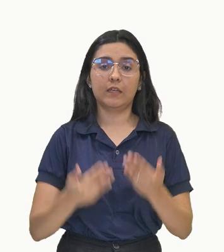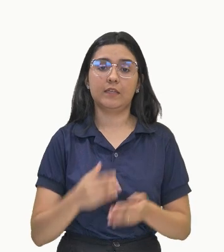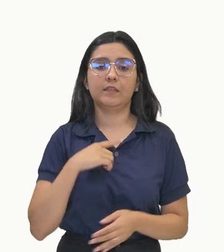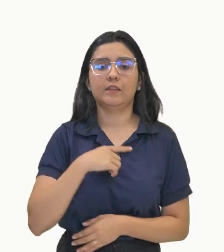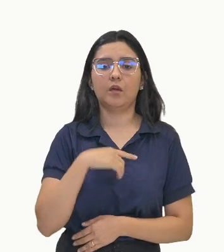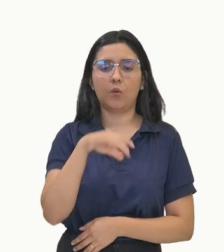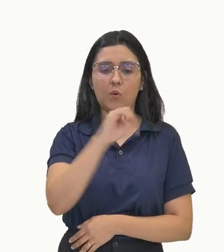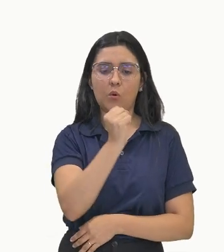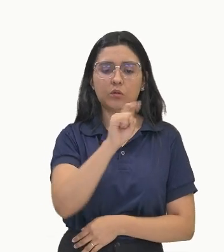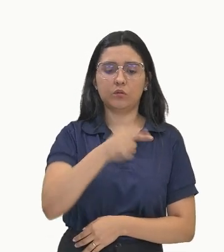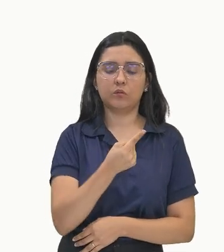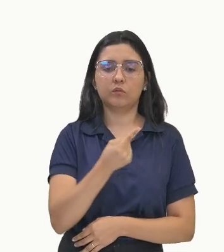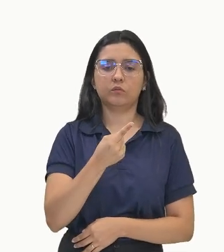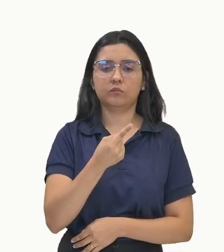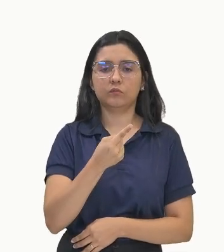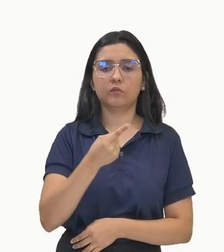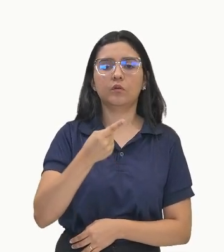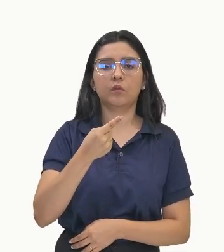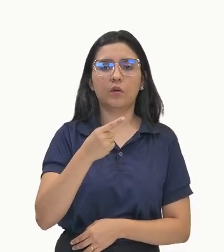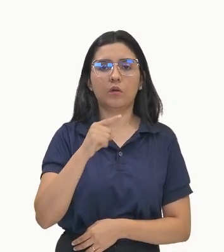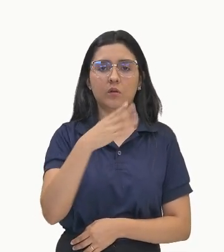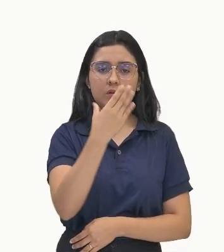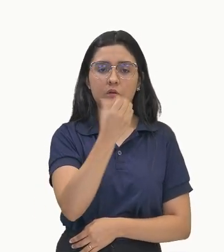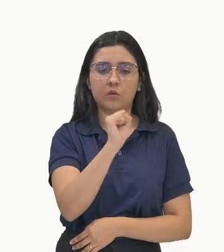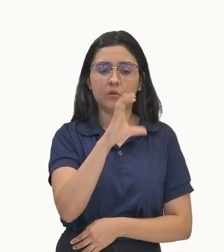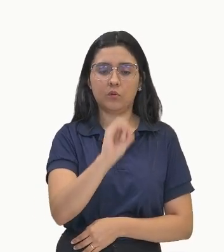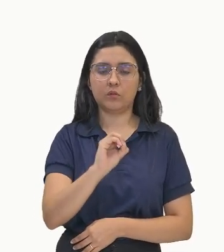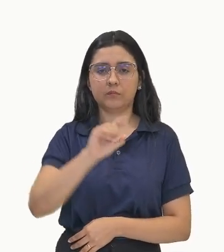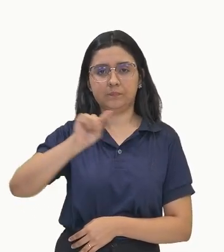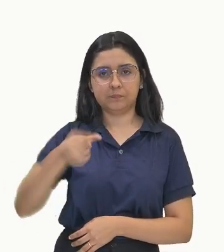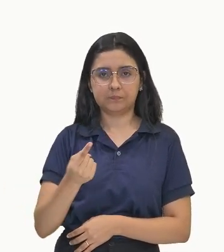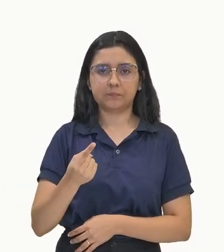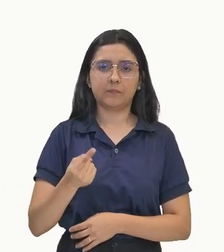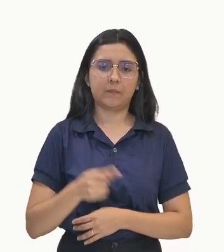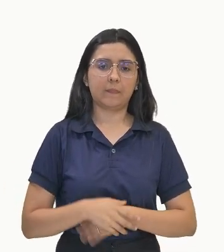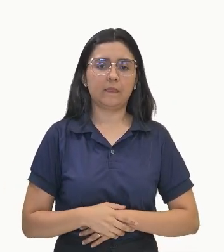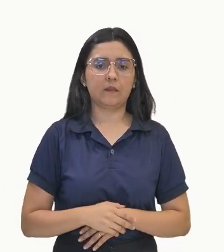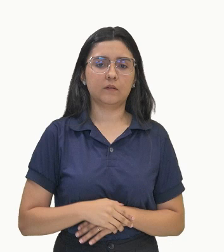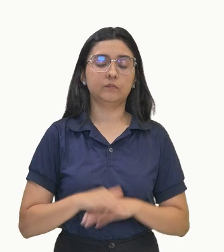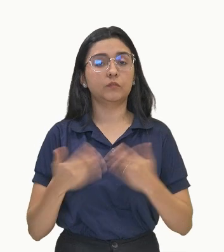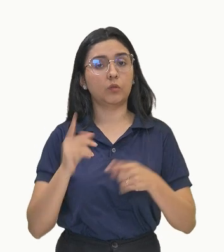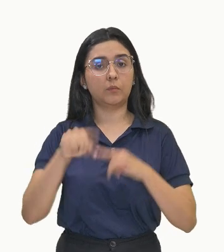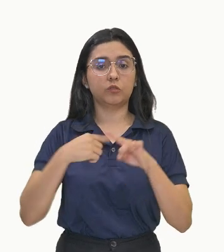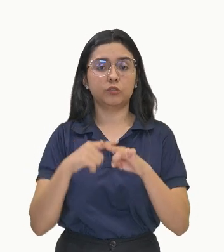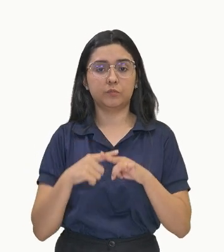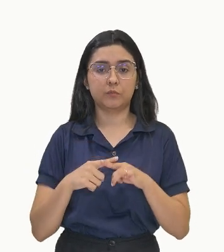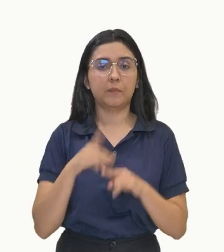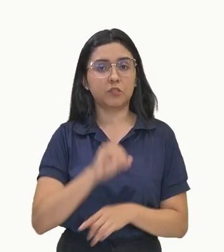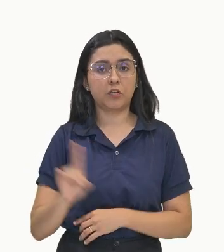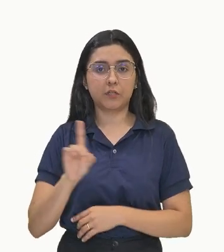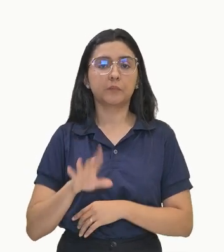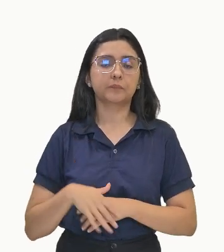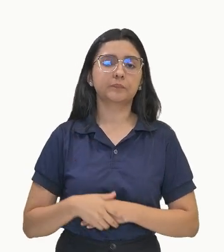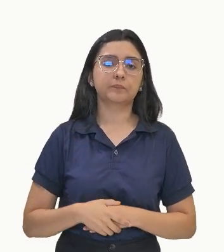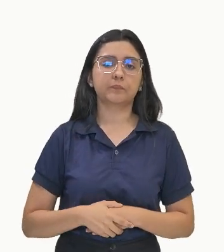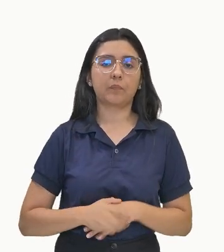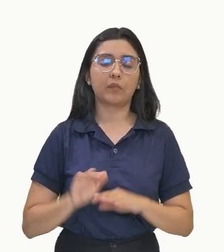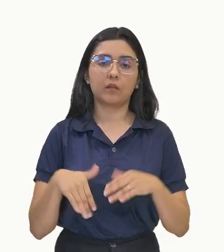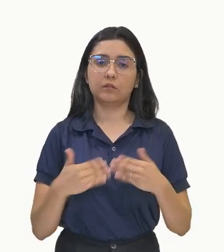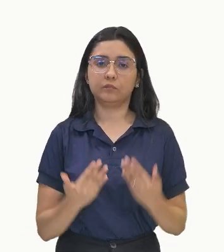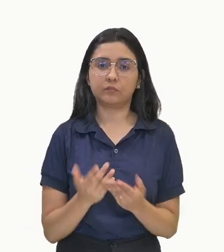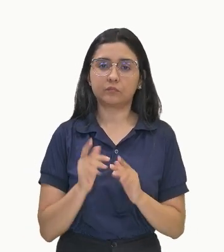80. Se fosse dividindo, a vírgula andava para a esquerda. Como está multiplicando, ela anda para a direita.